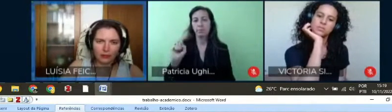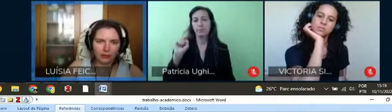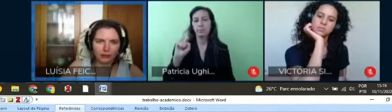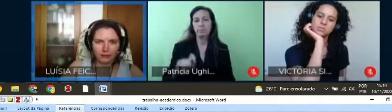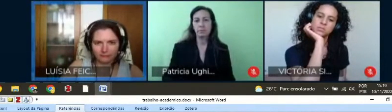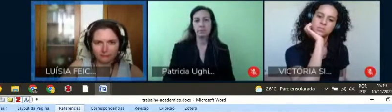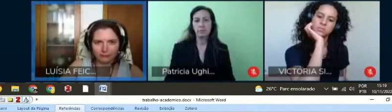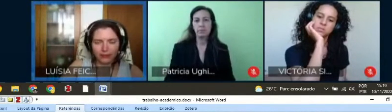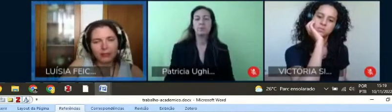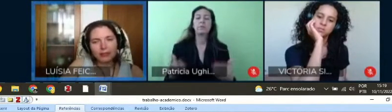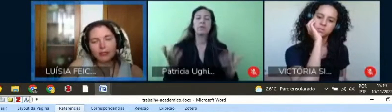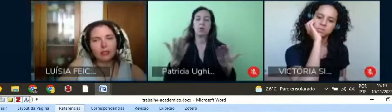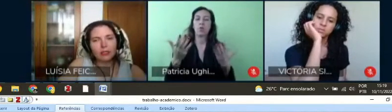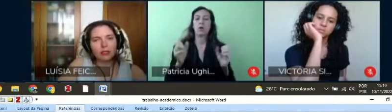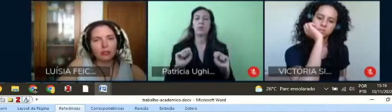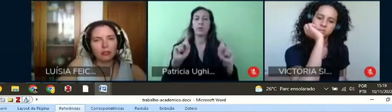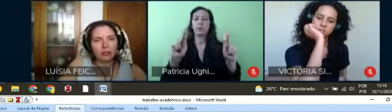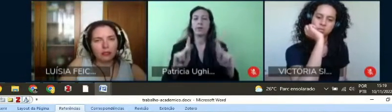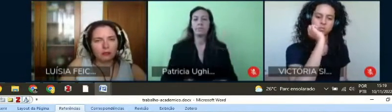E agora sim.